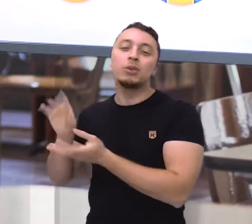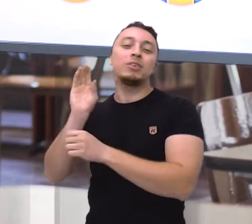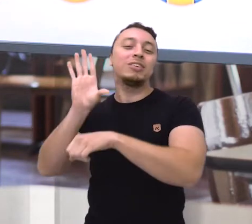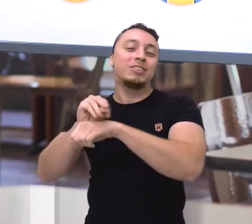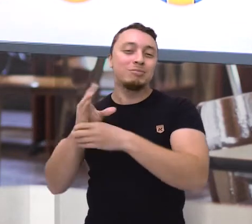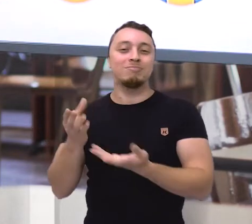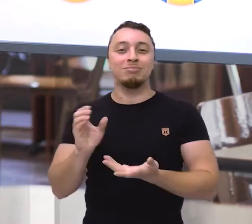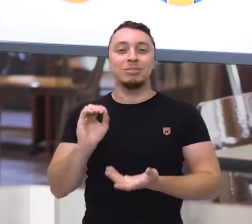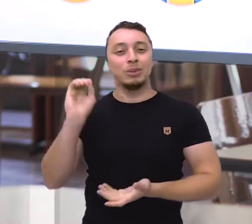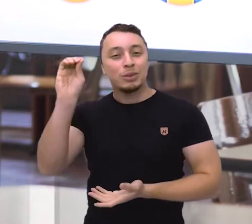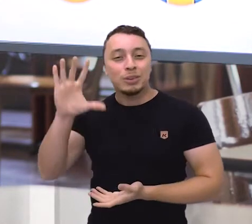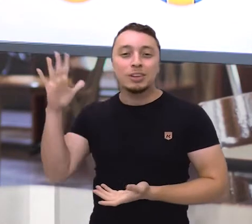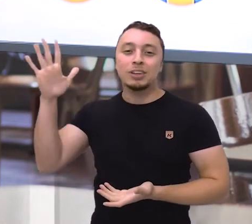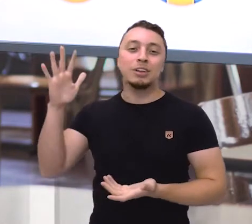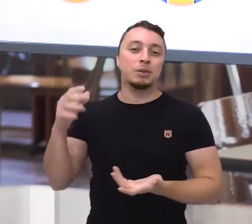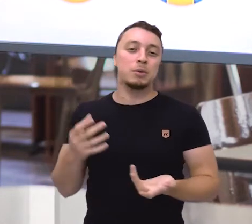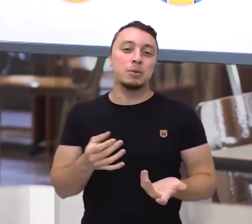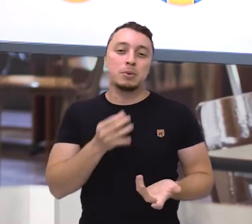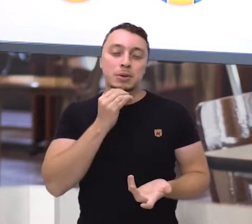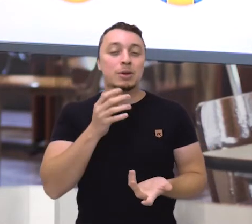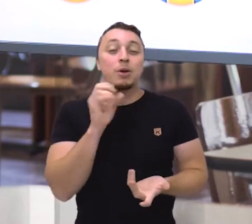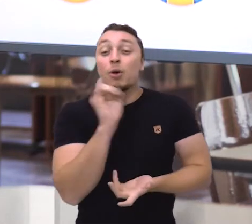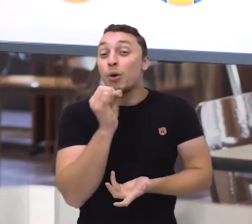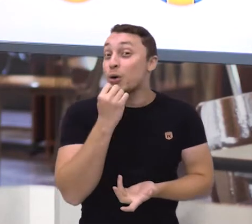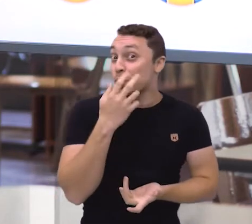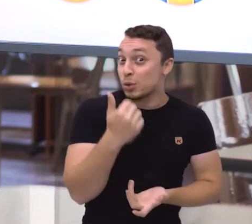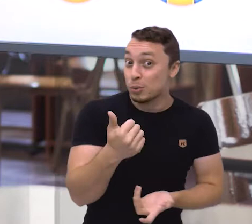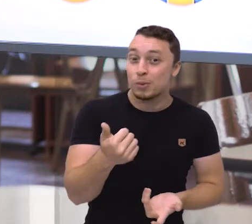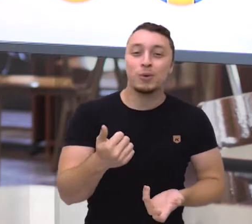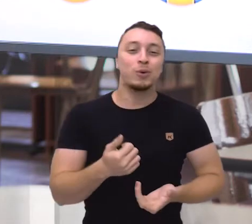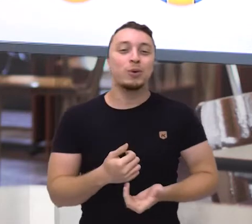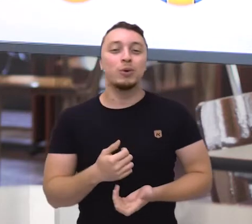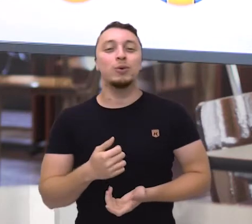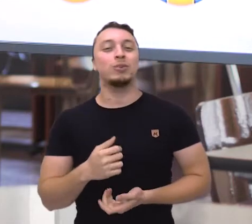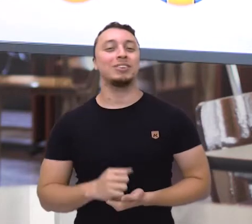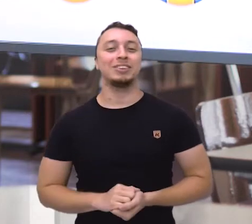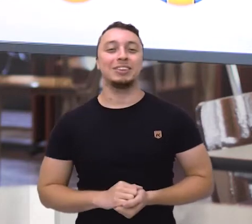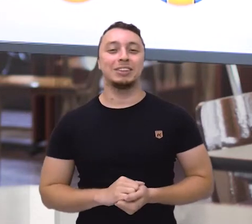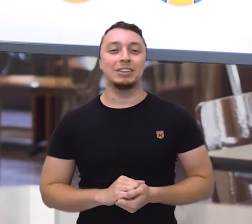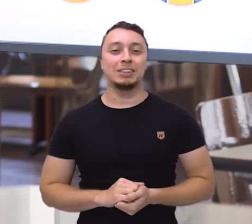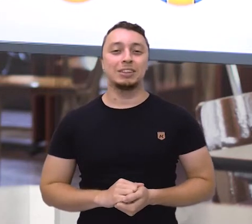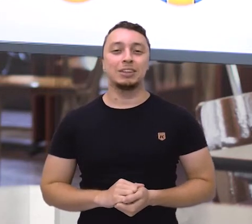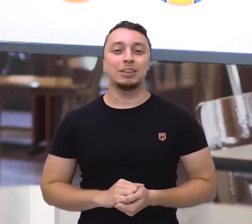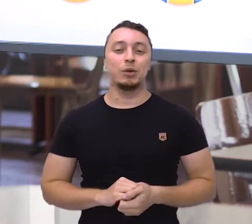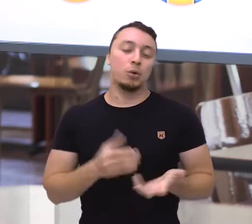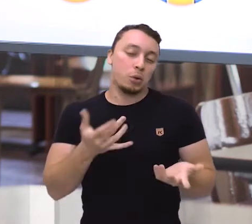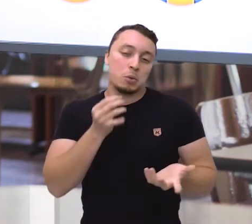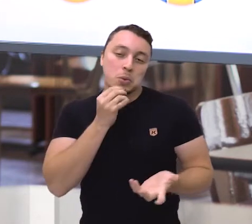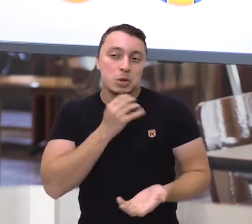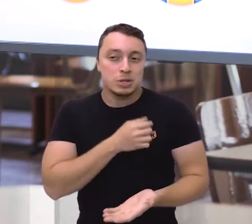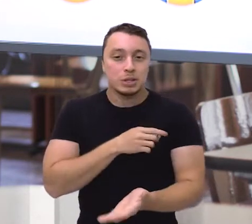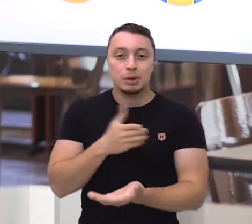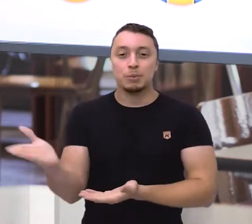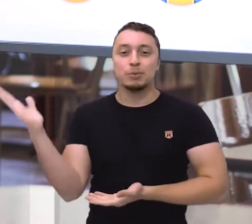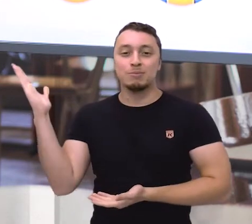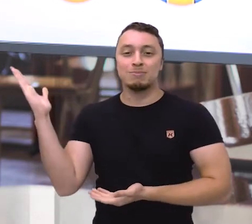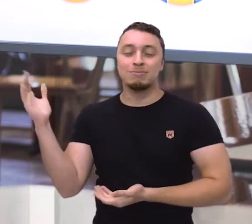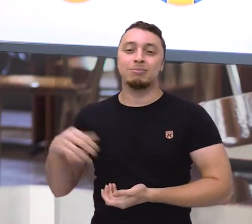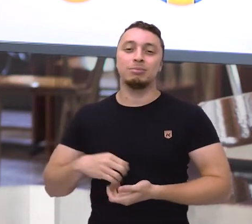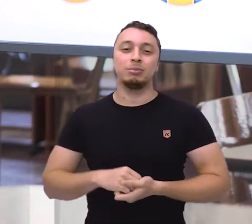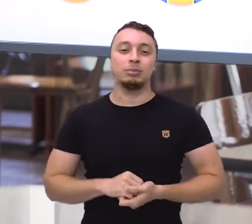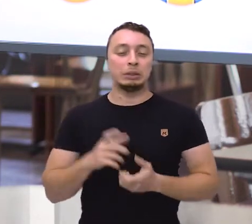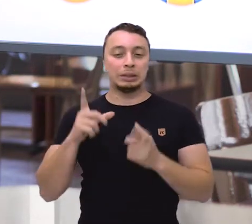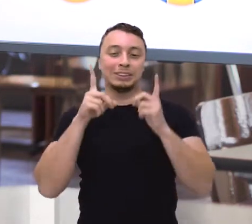desenho. Um diálogo bem clássico é: oi, tudo bem? Você está bem? E aí você pode enviar, como exemplo aqui, uma carinha